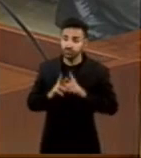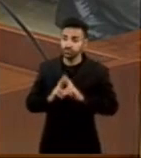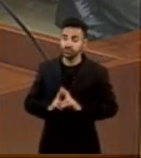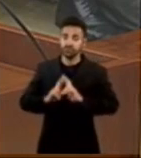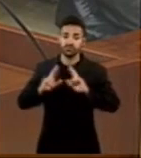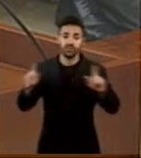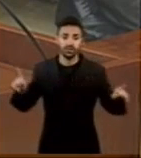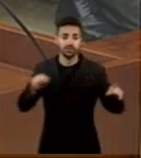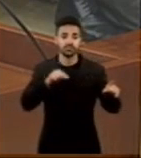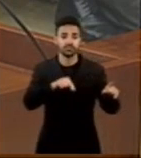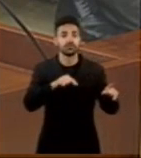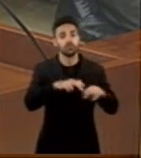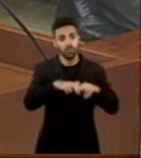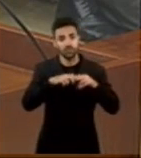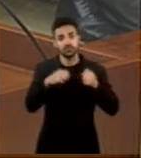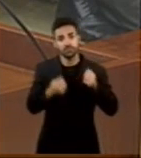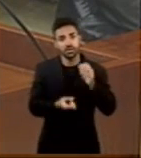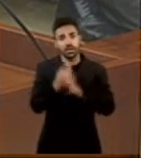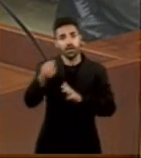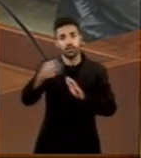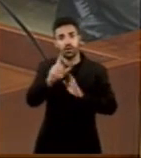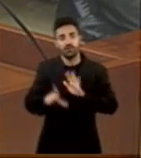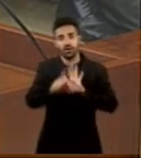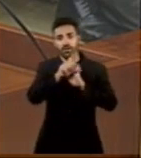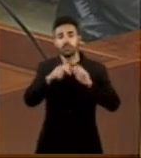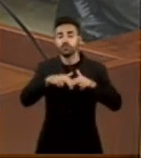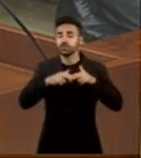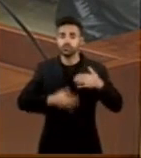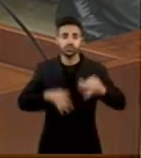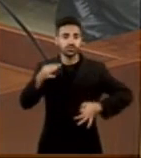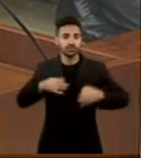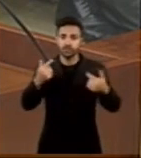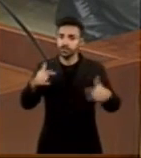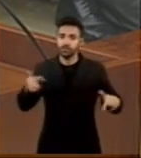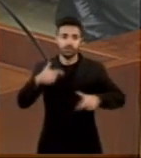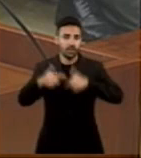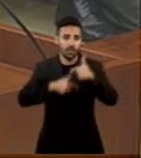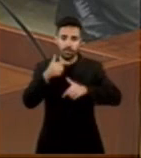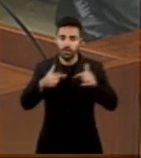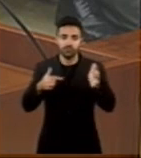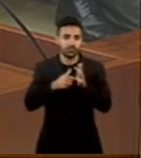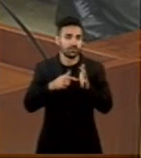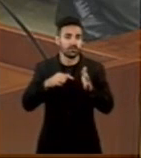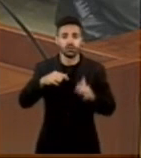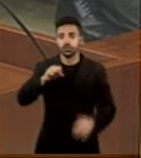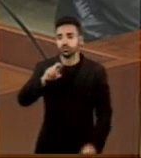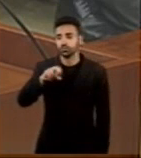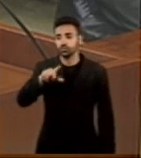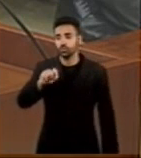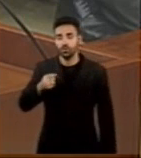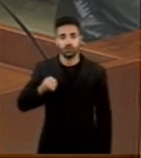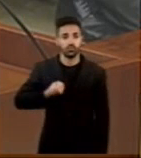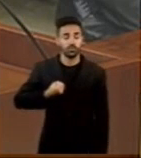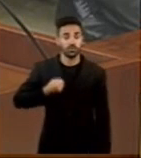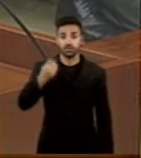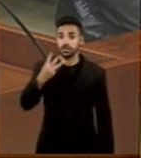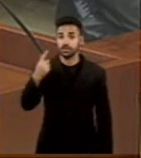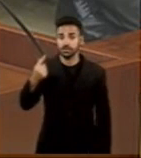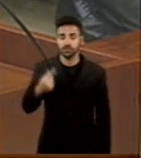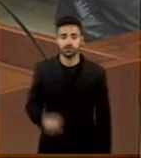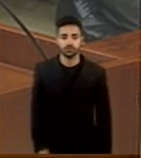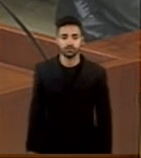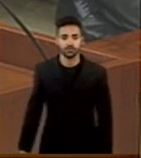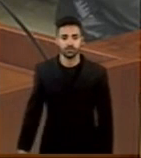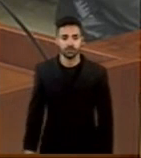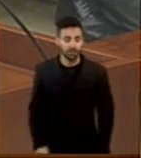pede-se uma nova norma. E, para isso, o judiciário não tem atuação pela súmula vinculante número 37. Então, finalizado